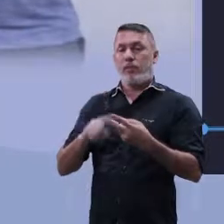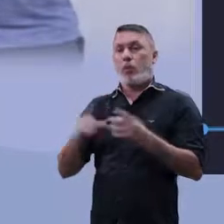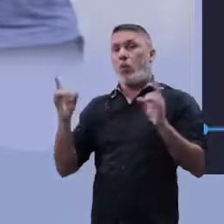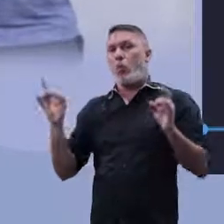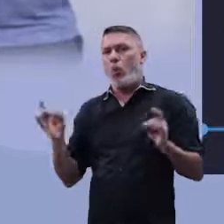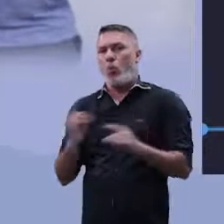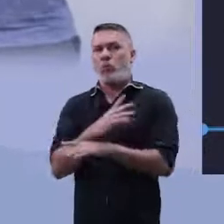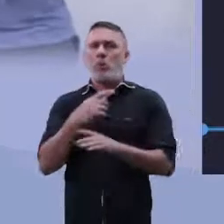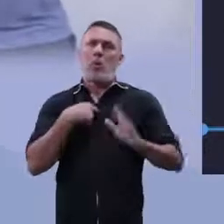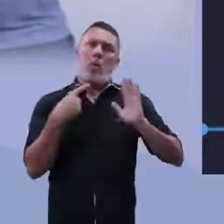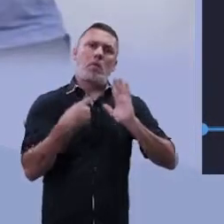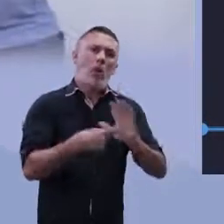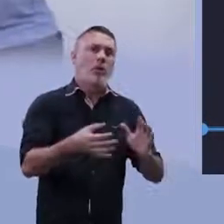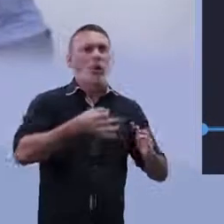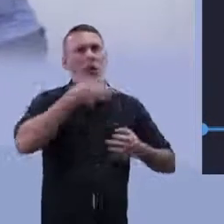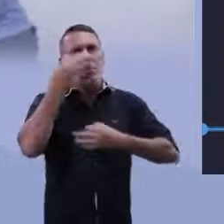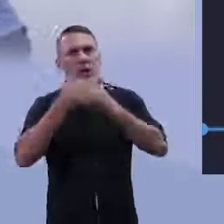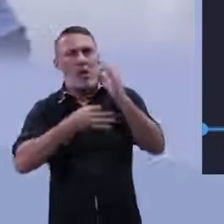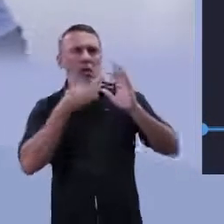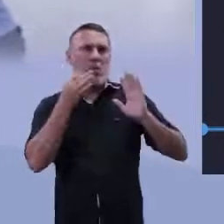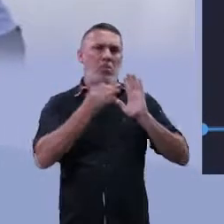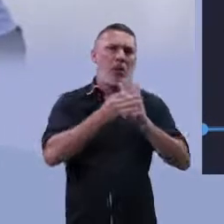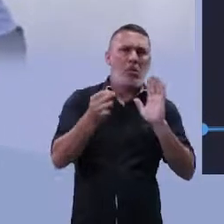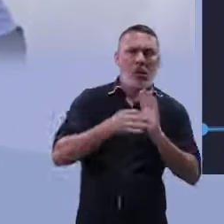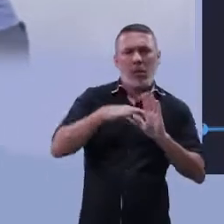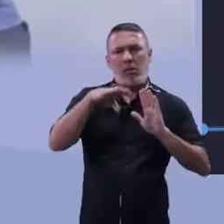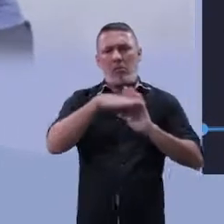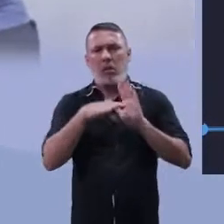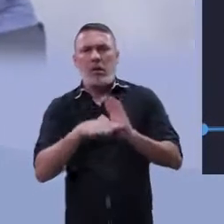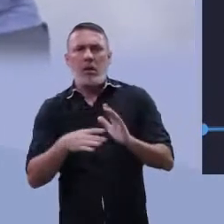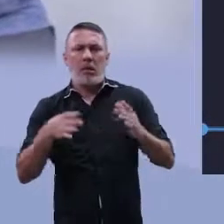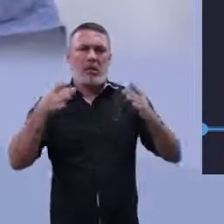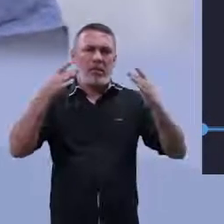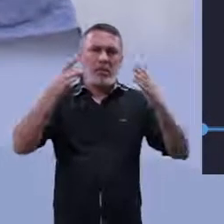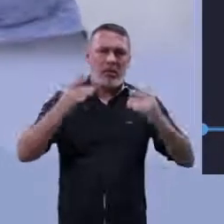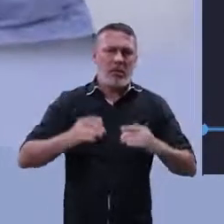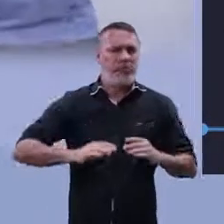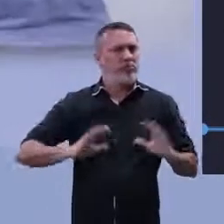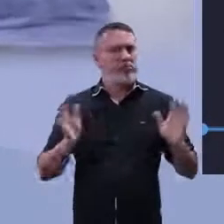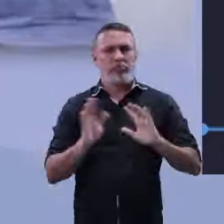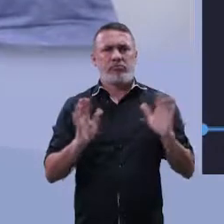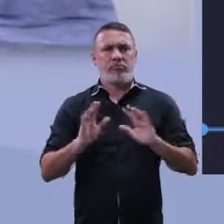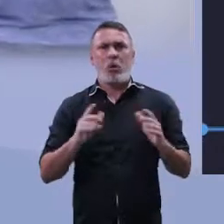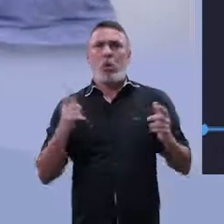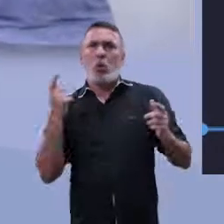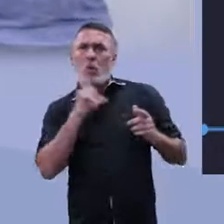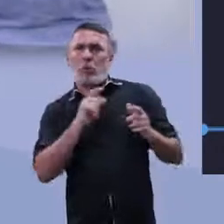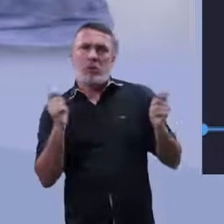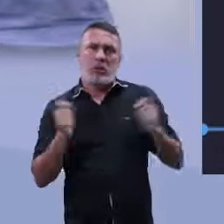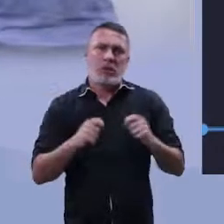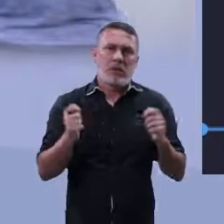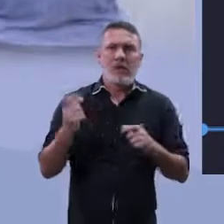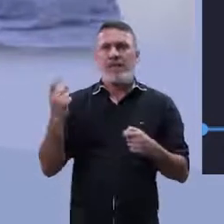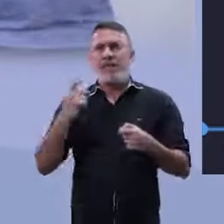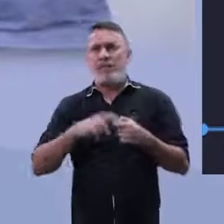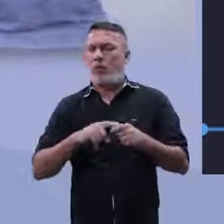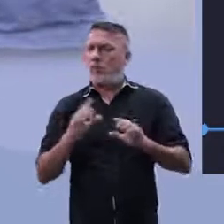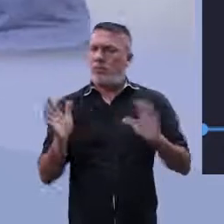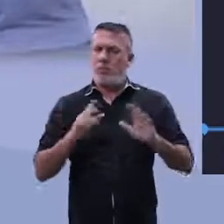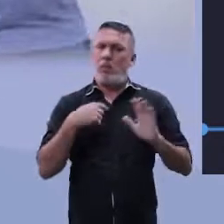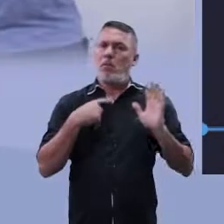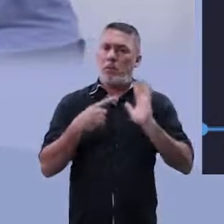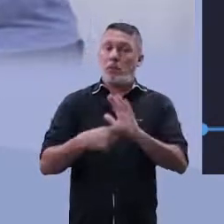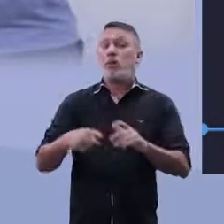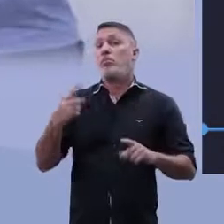mostrando mecanismos argumentativos, nem se a conclusão está detalhada, nem se aconteceu uma certa